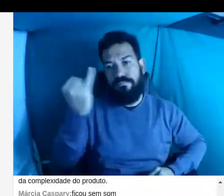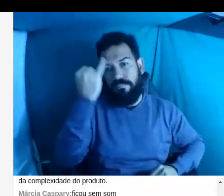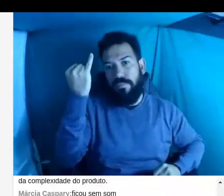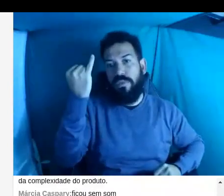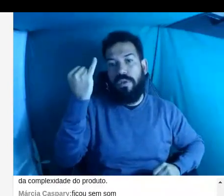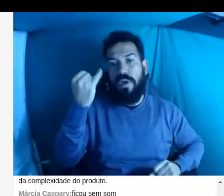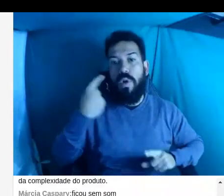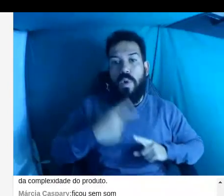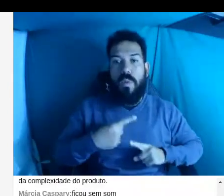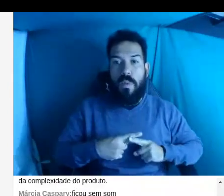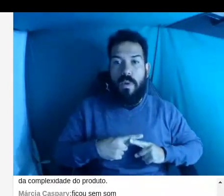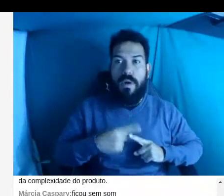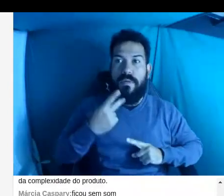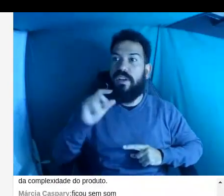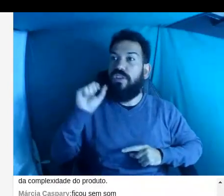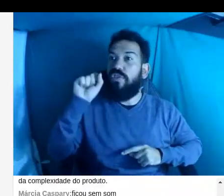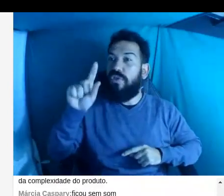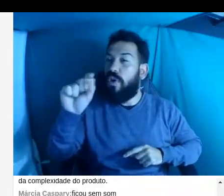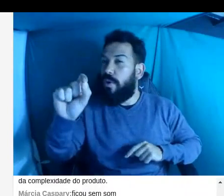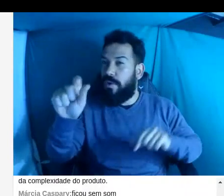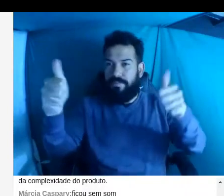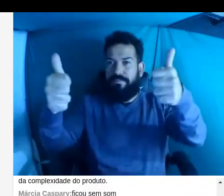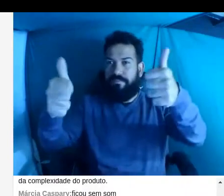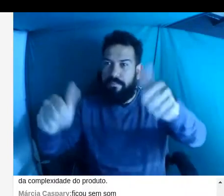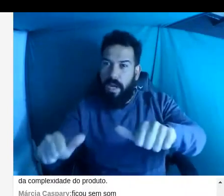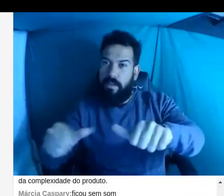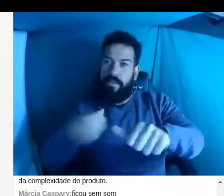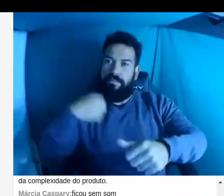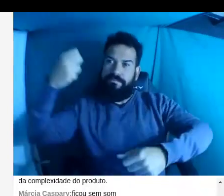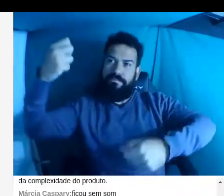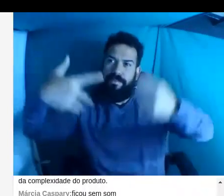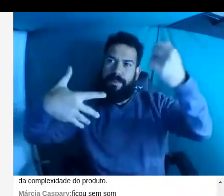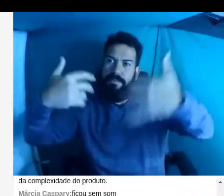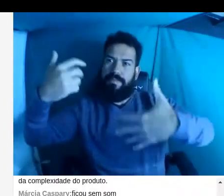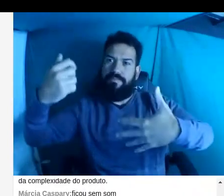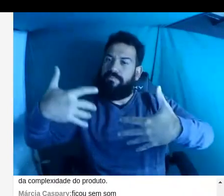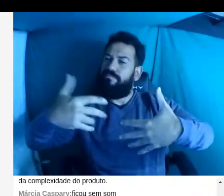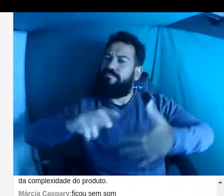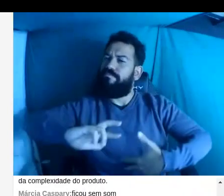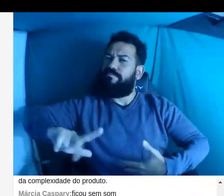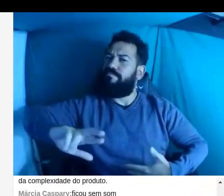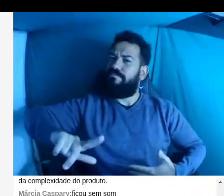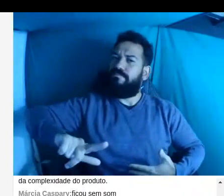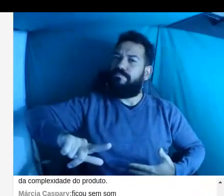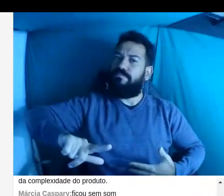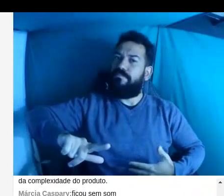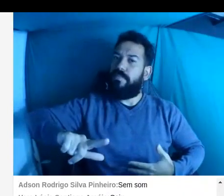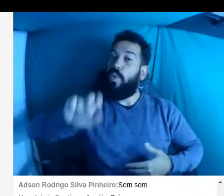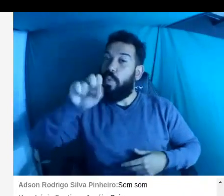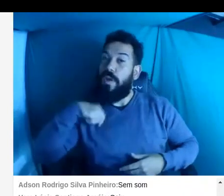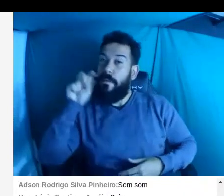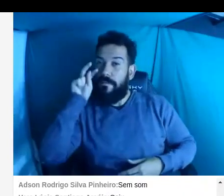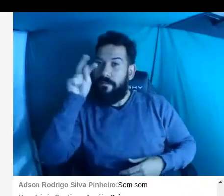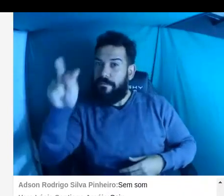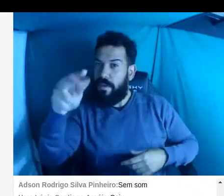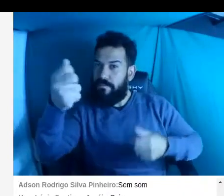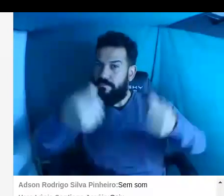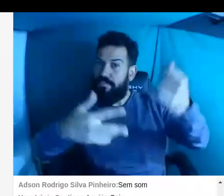o que está na imagem, não é só dizer o que nós estamos vendo, mas sim proporcionar a